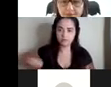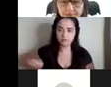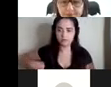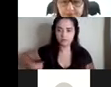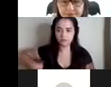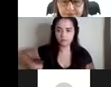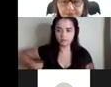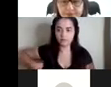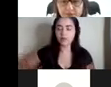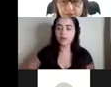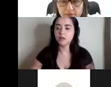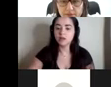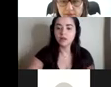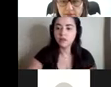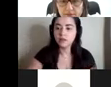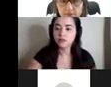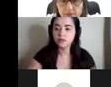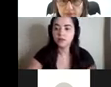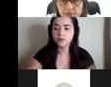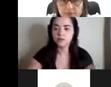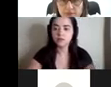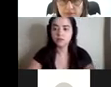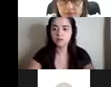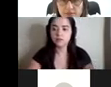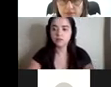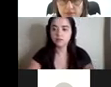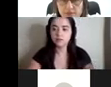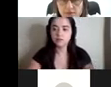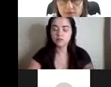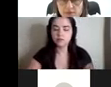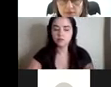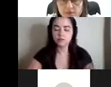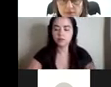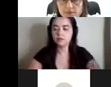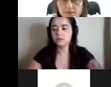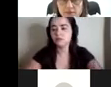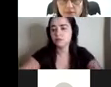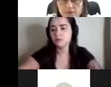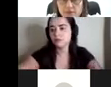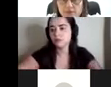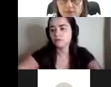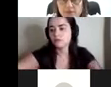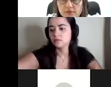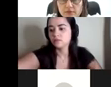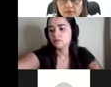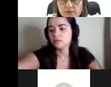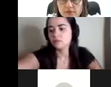Mas e as intérpretes vão sumir também? As intérpretes vão aparecer no cantinho só com a imagem.